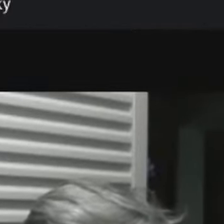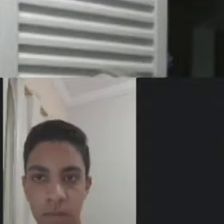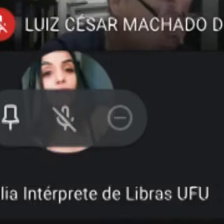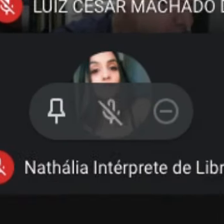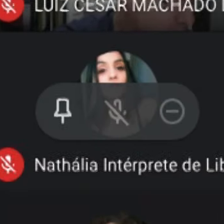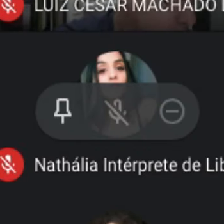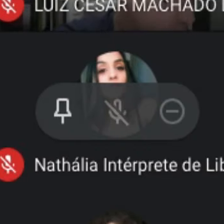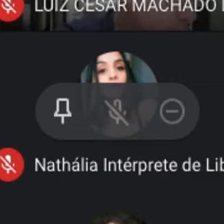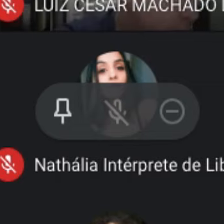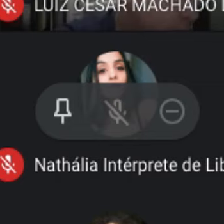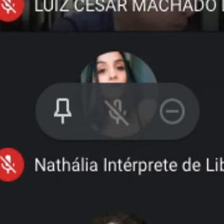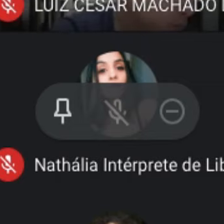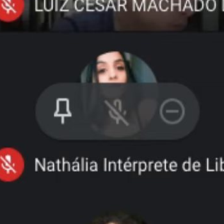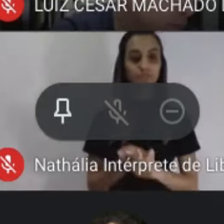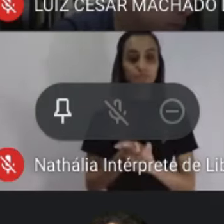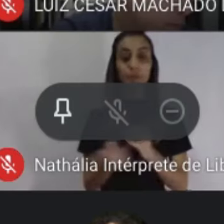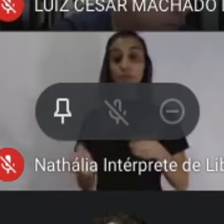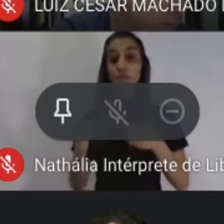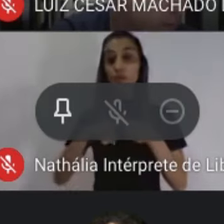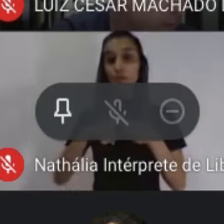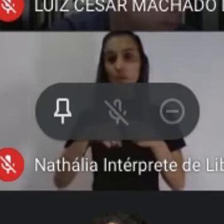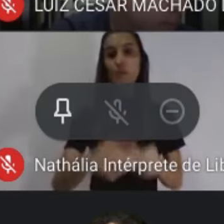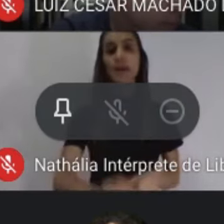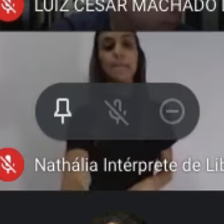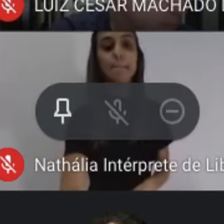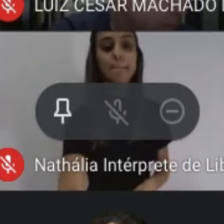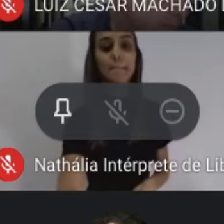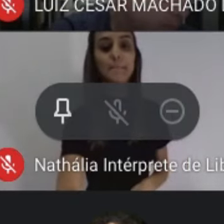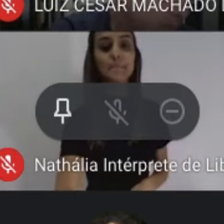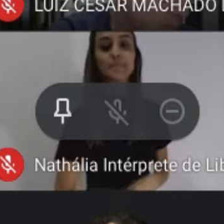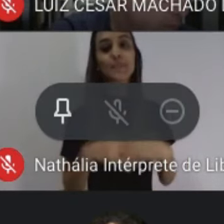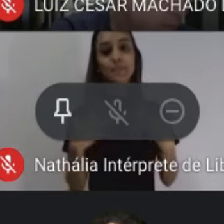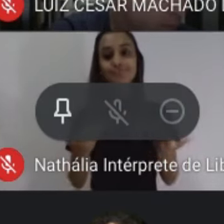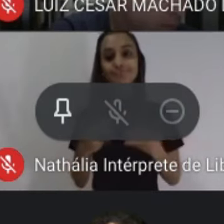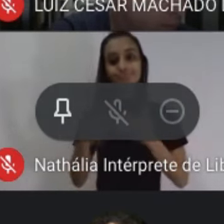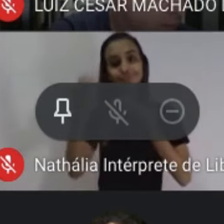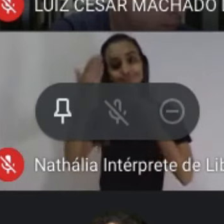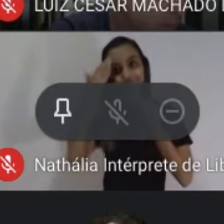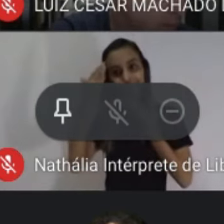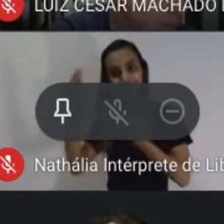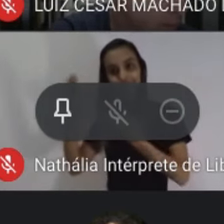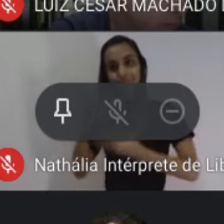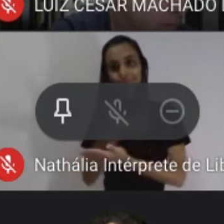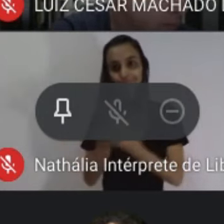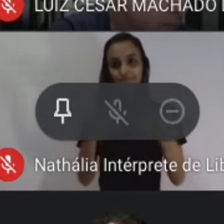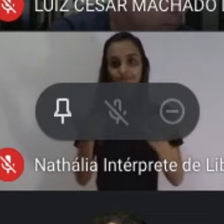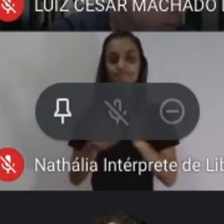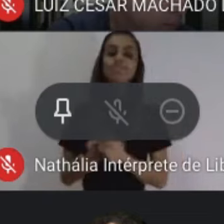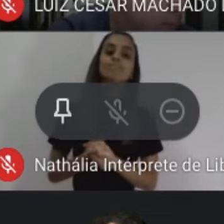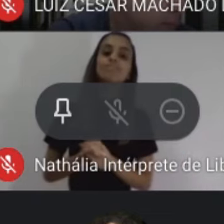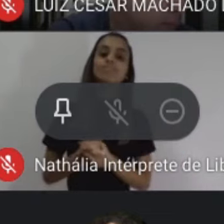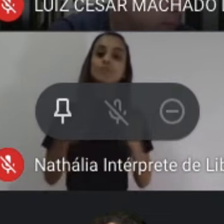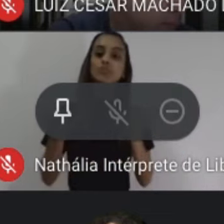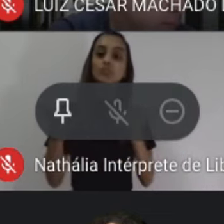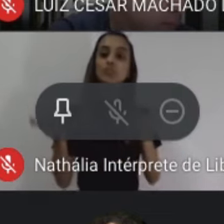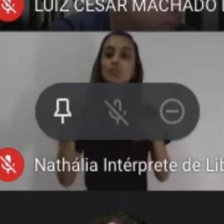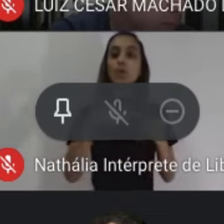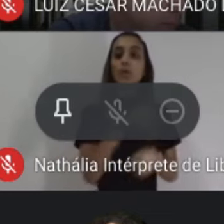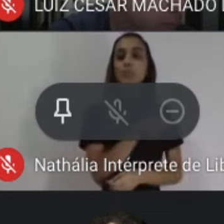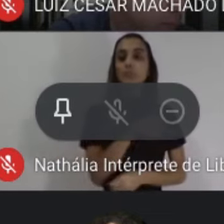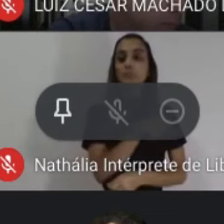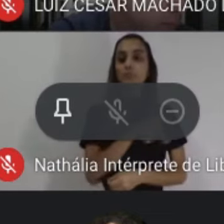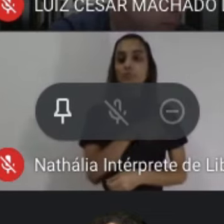Pronto. Meu muito obrigado. Tá? E daí acho que devolvo a palavra, não sei se para o professor Raoni